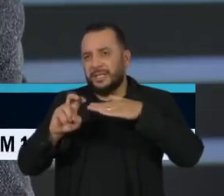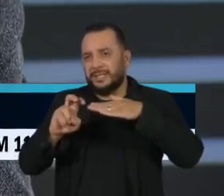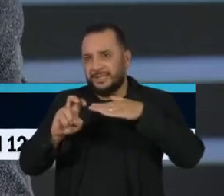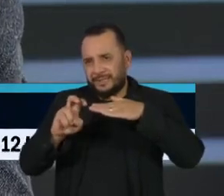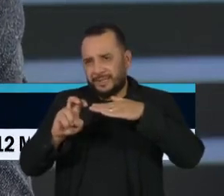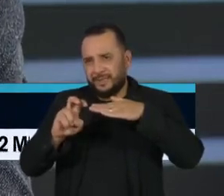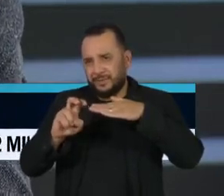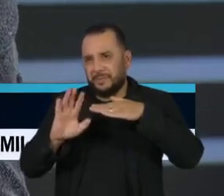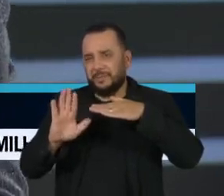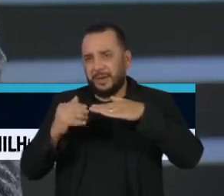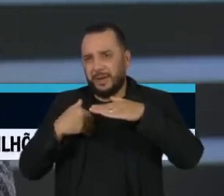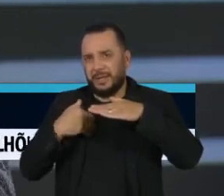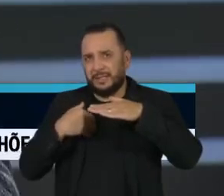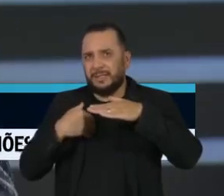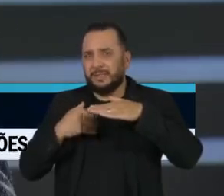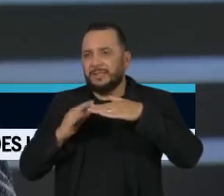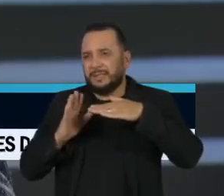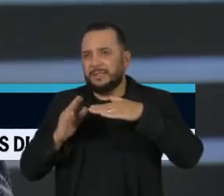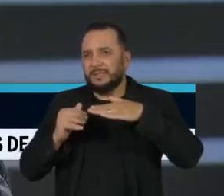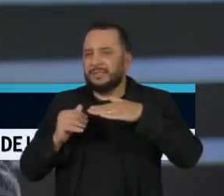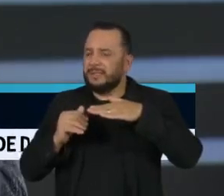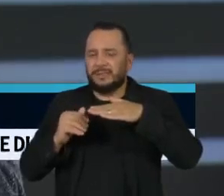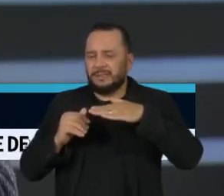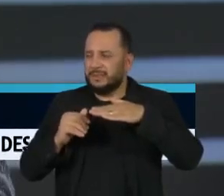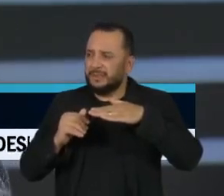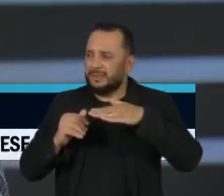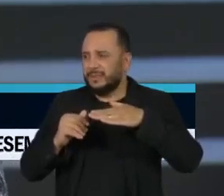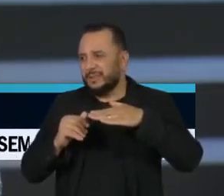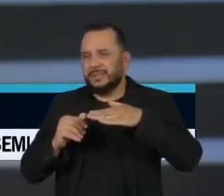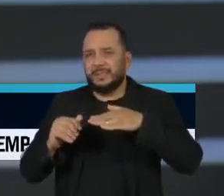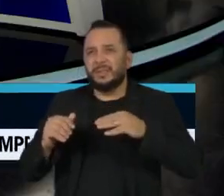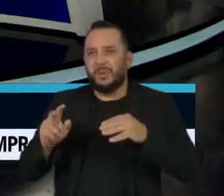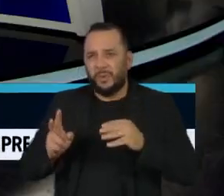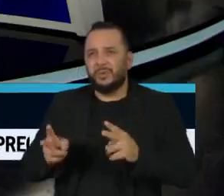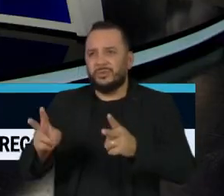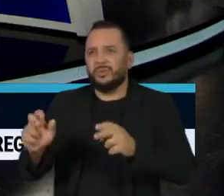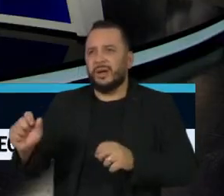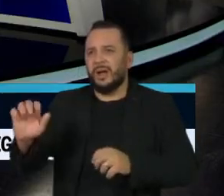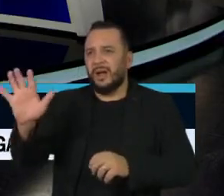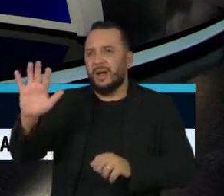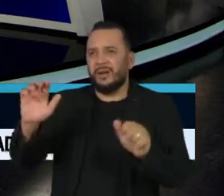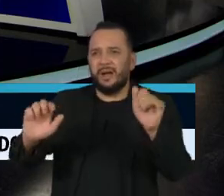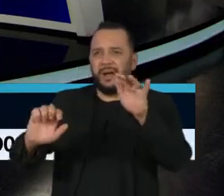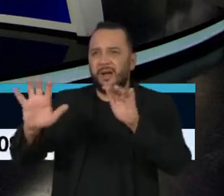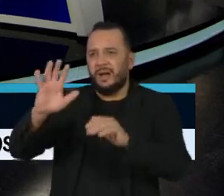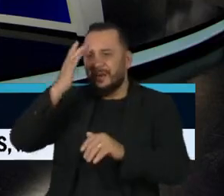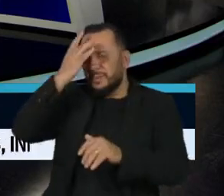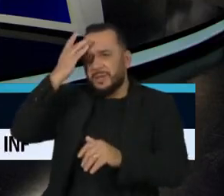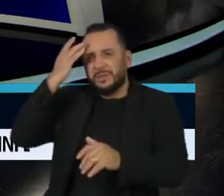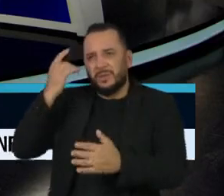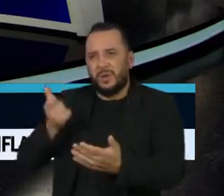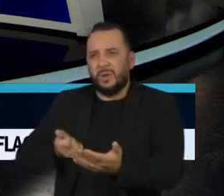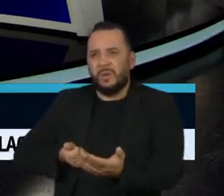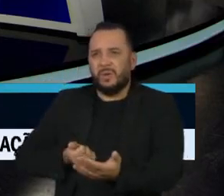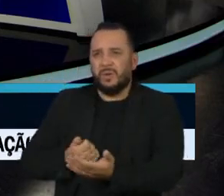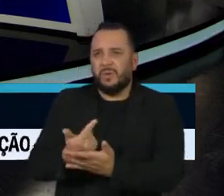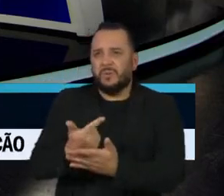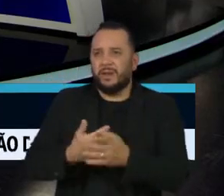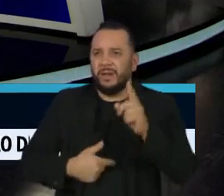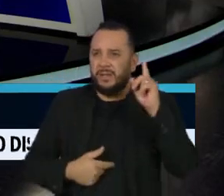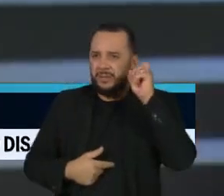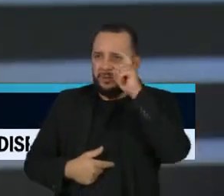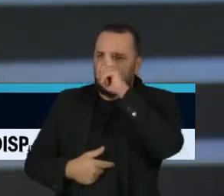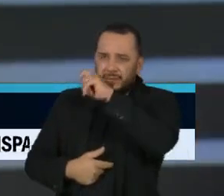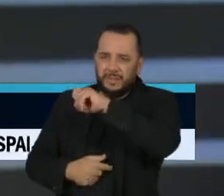acima da Meta ainda e os preços muito elevados o poder aquisitivo muito baixo então aí a perspectiva de